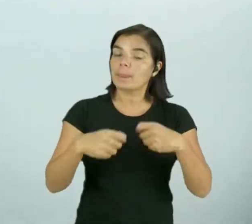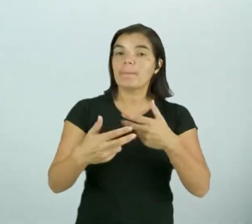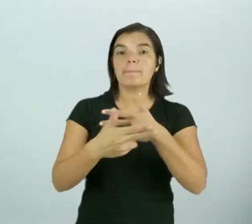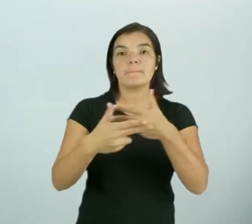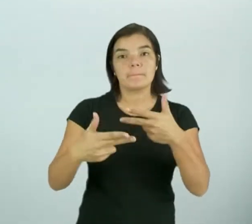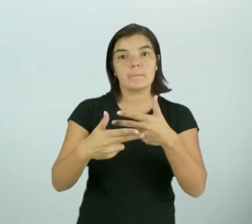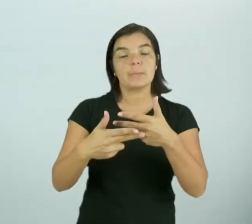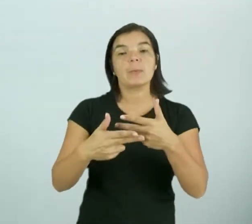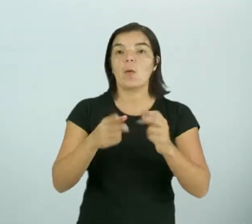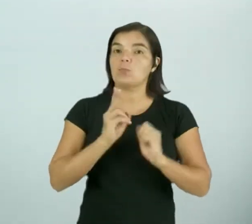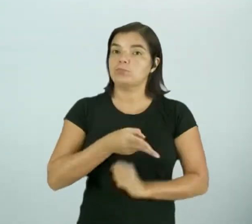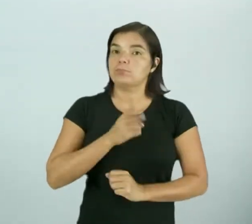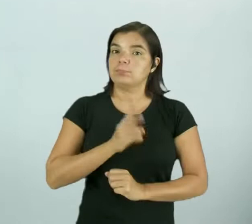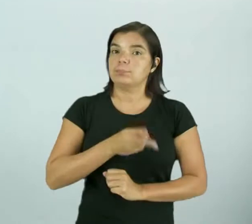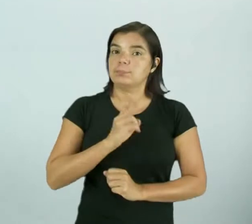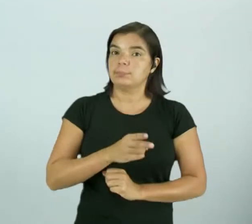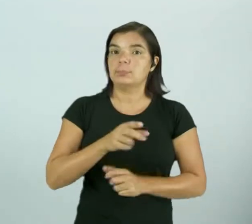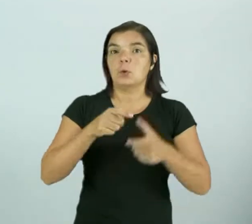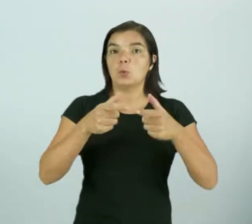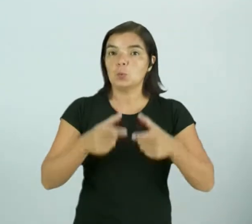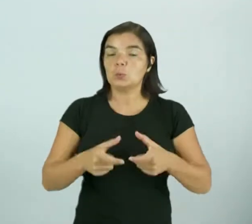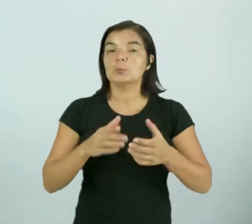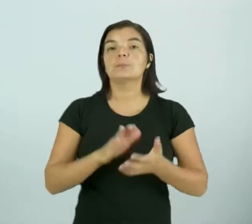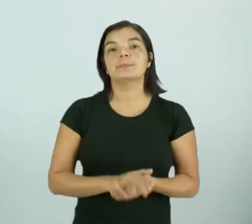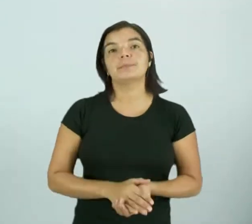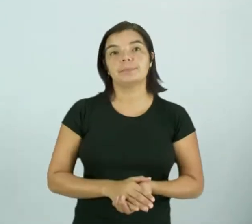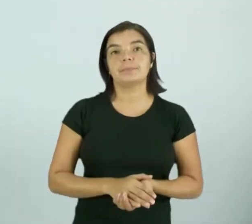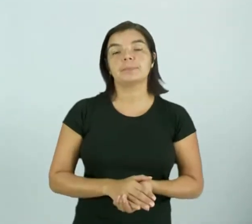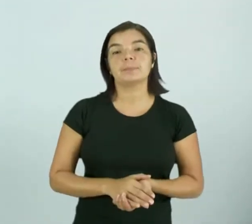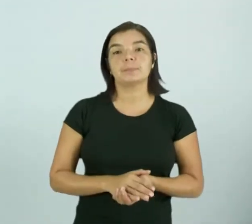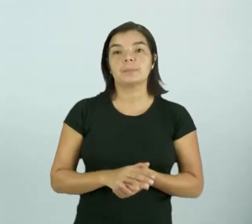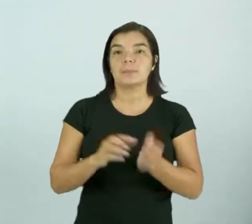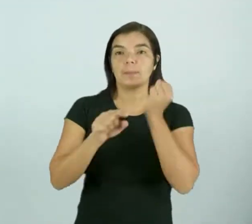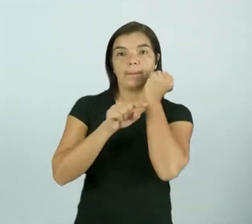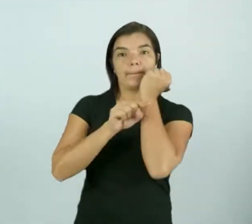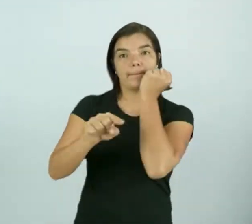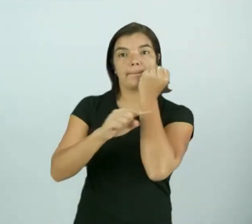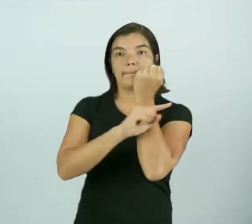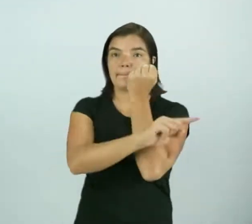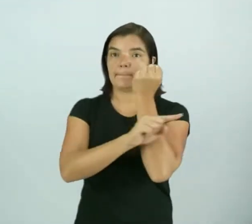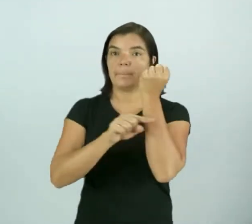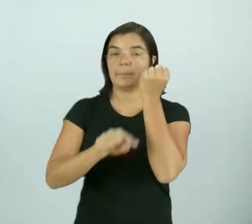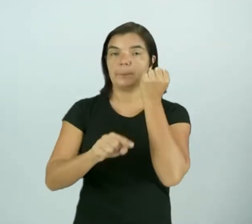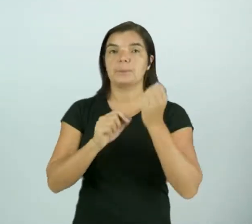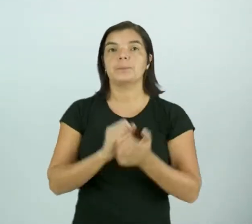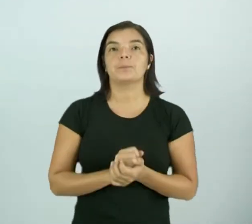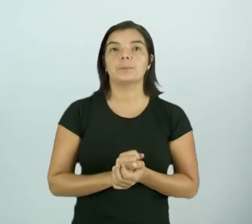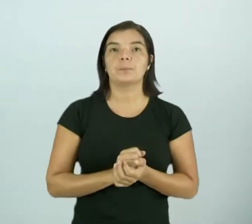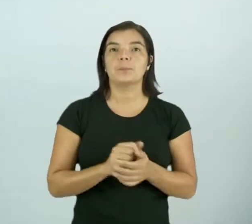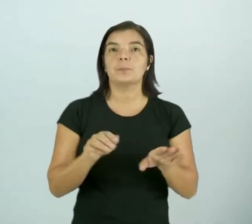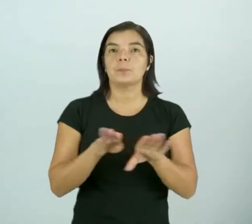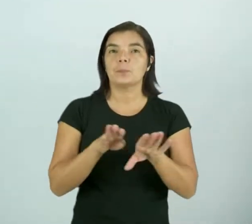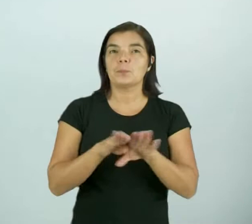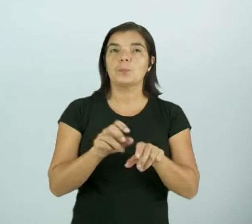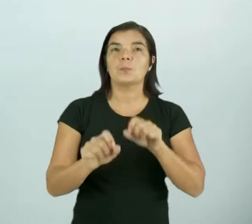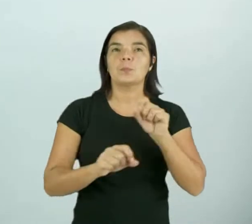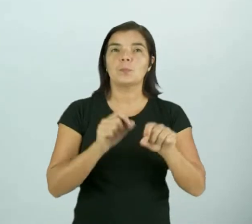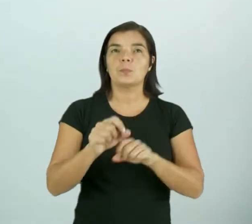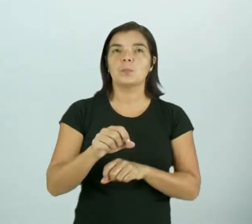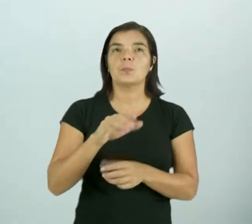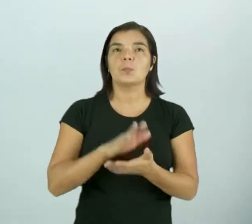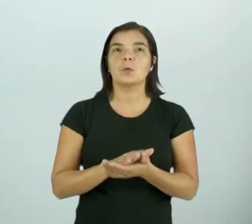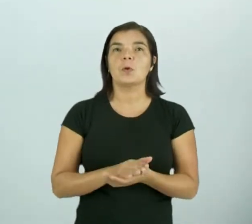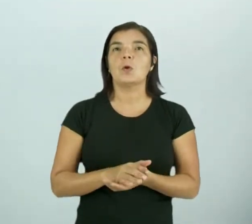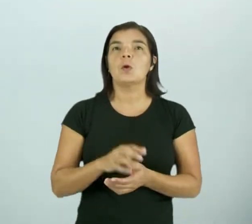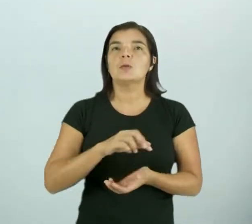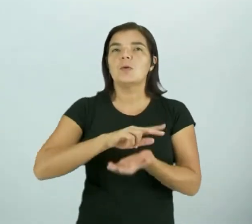algo para mantê-los no seu devido lugar. Nesse caso, são as espículas. E os coonócitos, que vocês podem